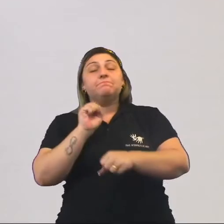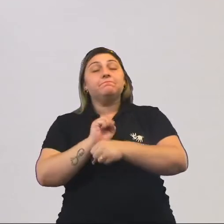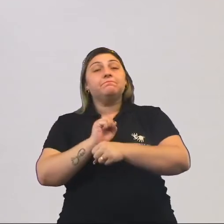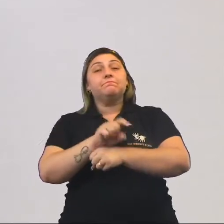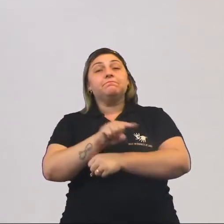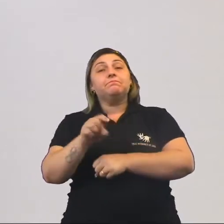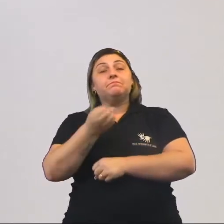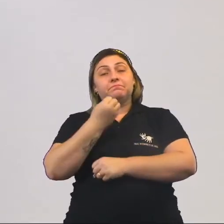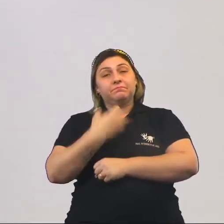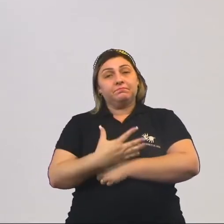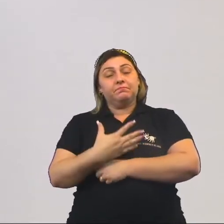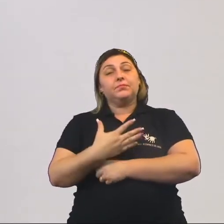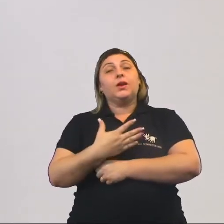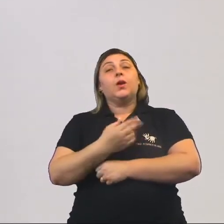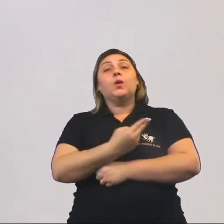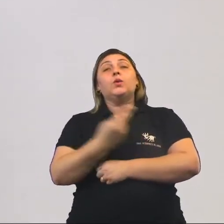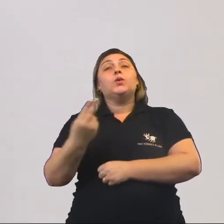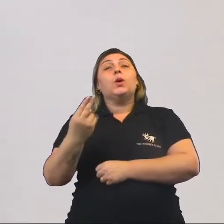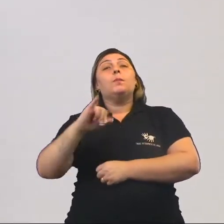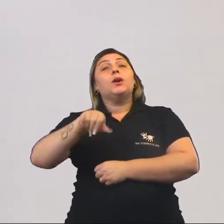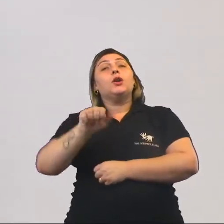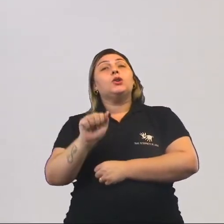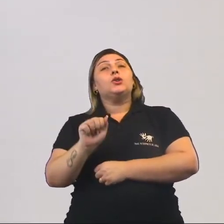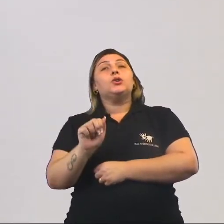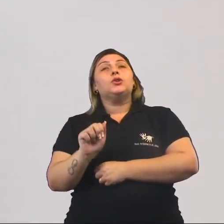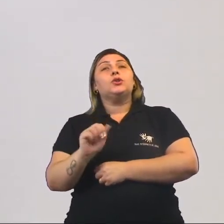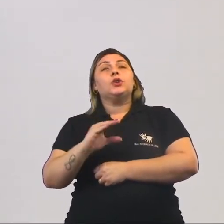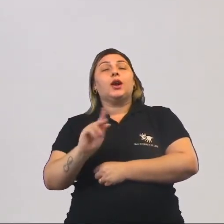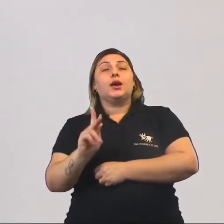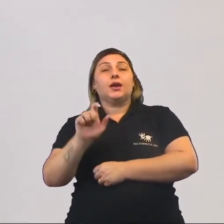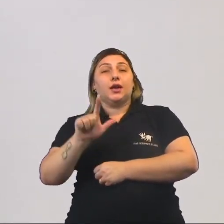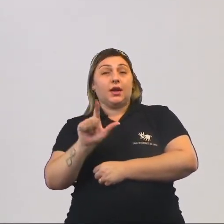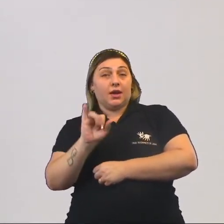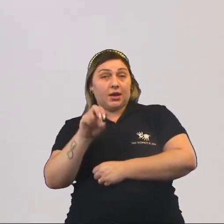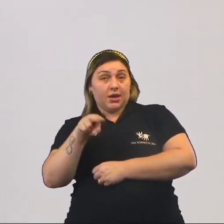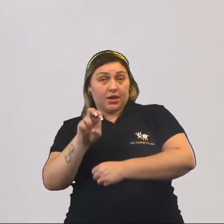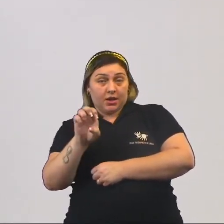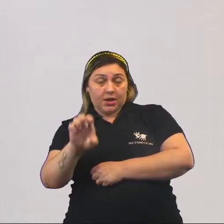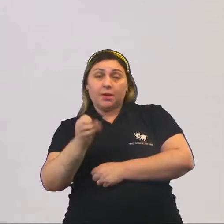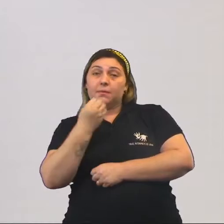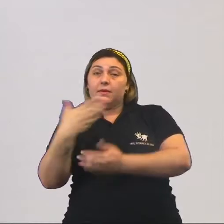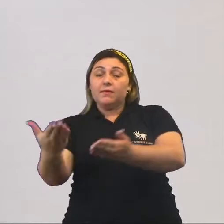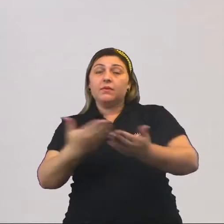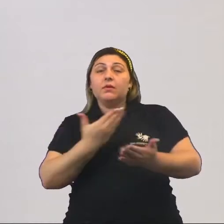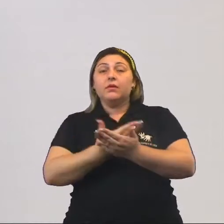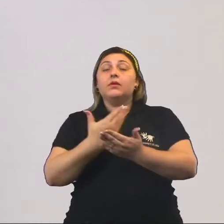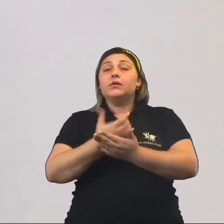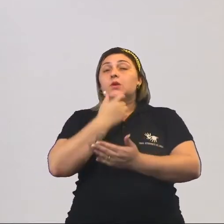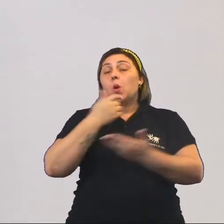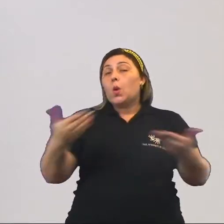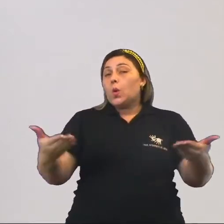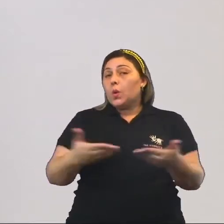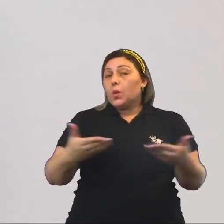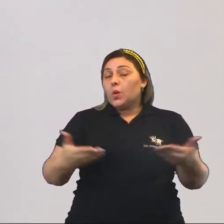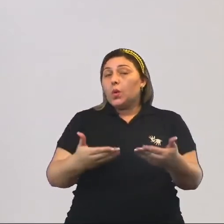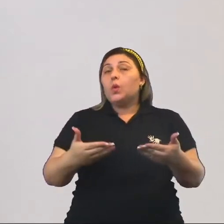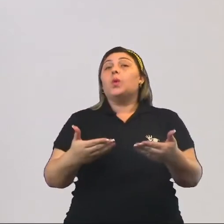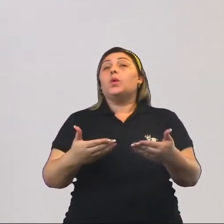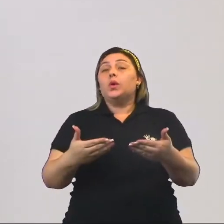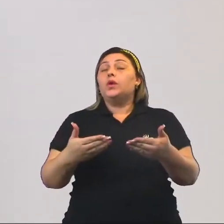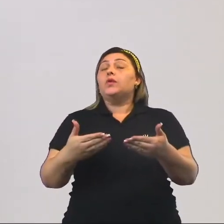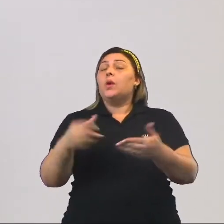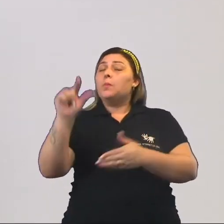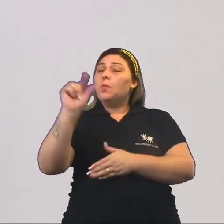vocês estejam bem. O meu nome é Jaqueline e sejam bem-vindos à nossa aula de inglês. Hoje nós vamos falar um pouquinho sobre